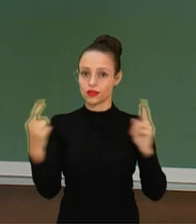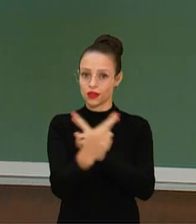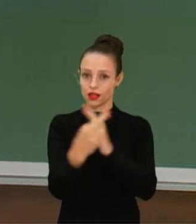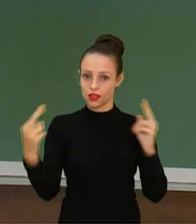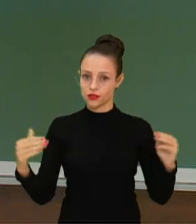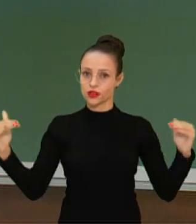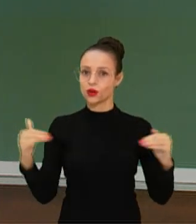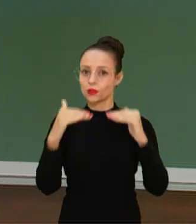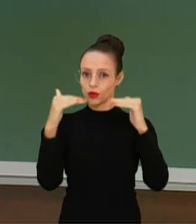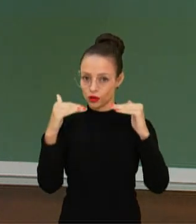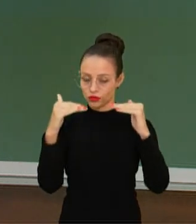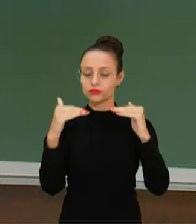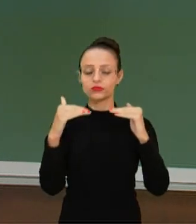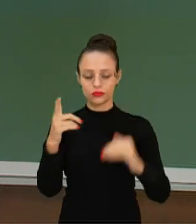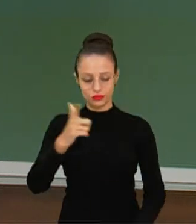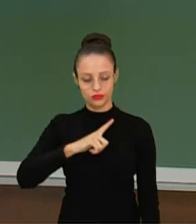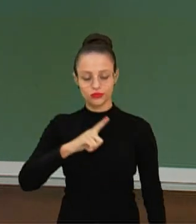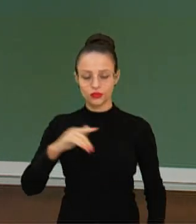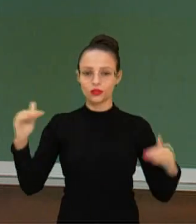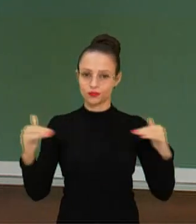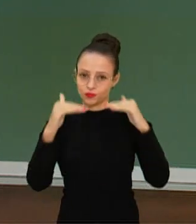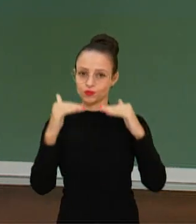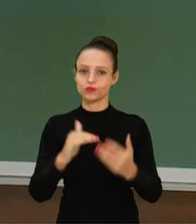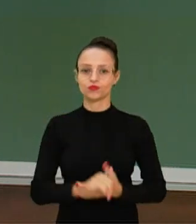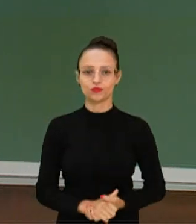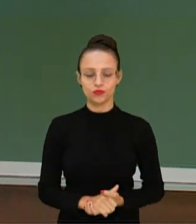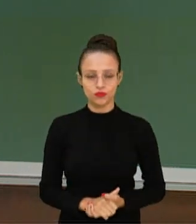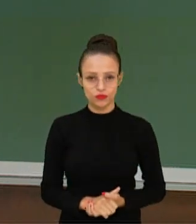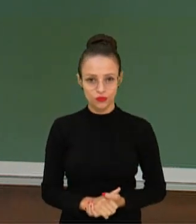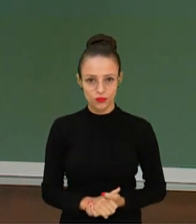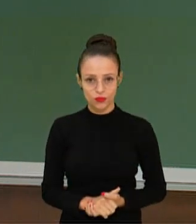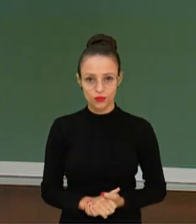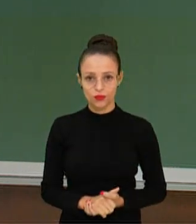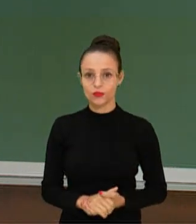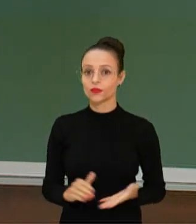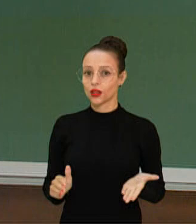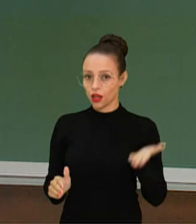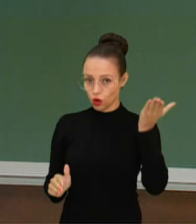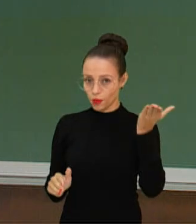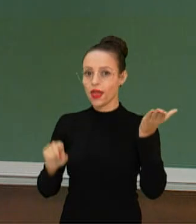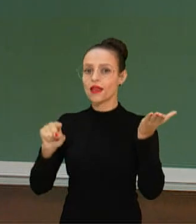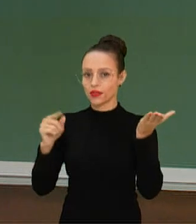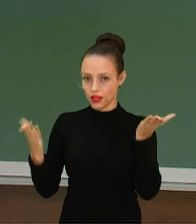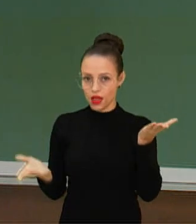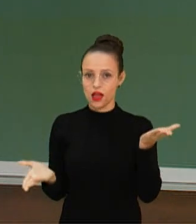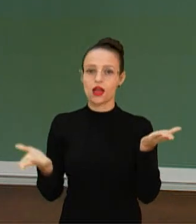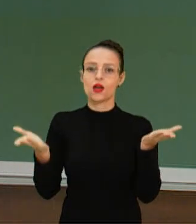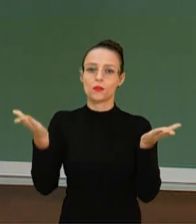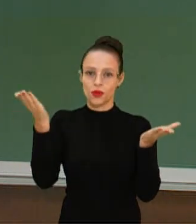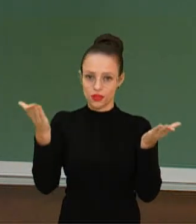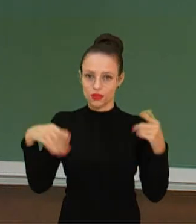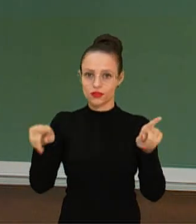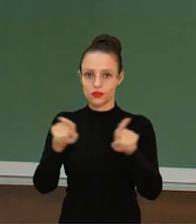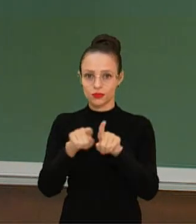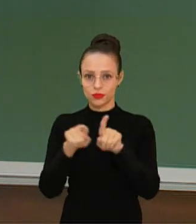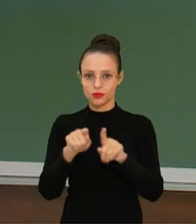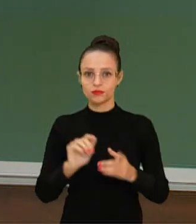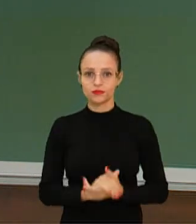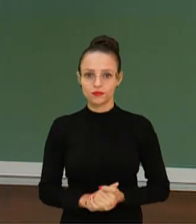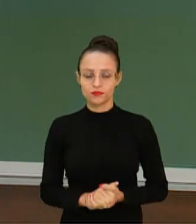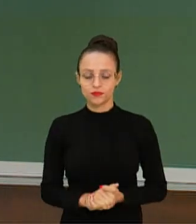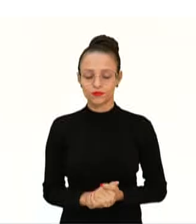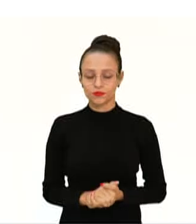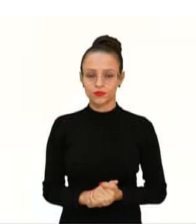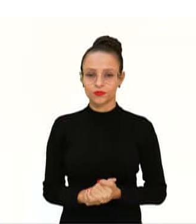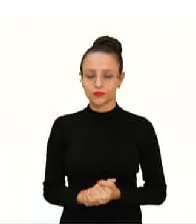outra. Uma é proporcional à outra. Quando uma aumenta, a outra também aumenta. Então, olha